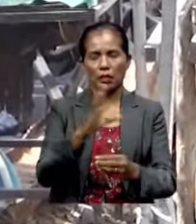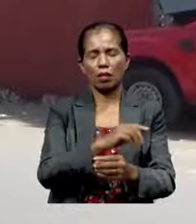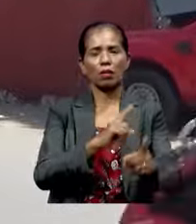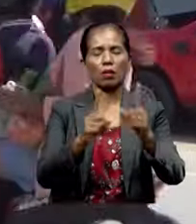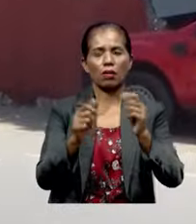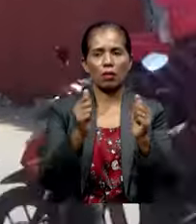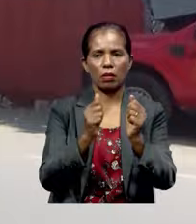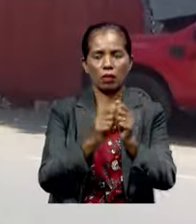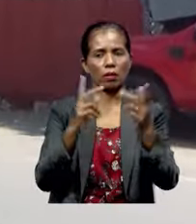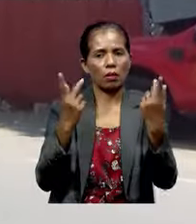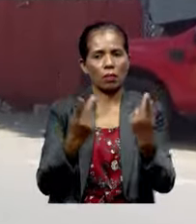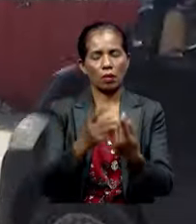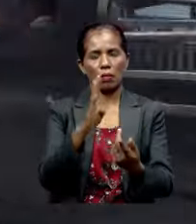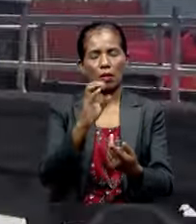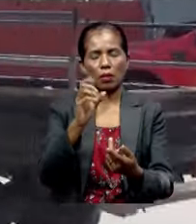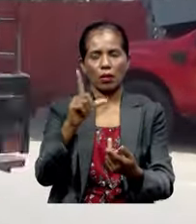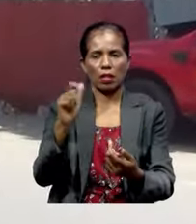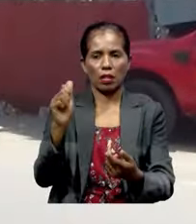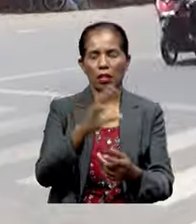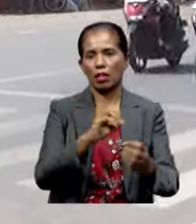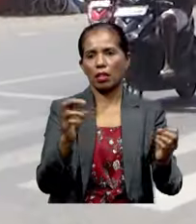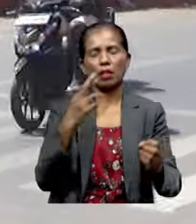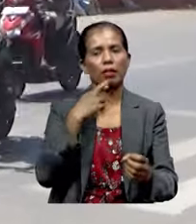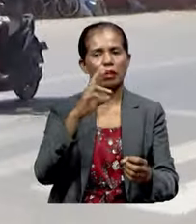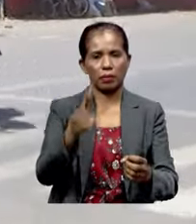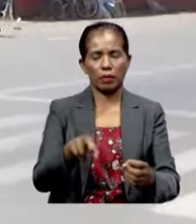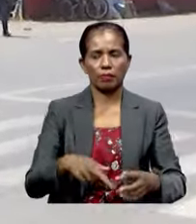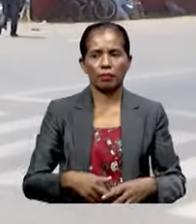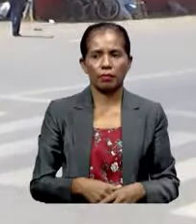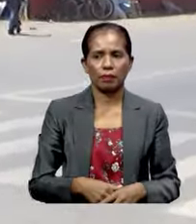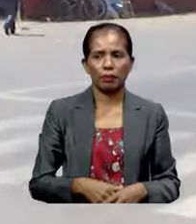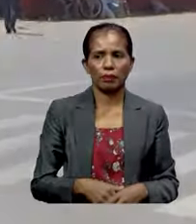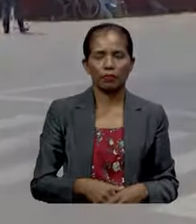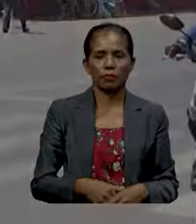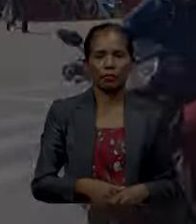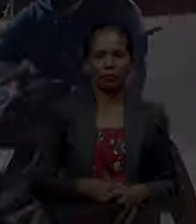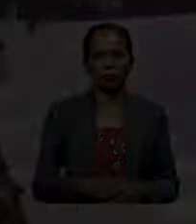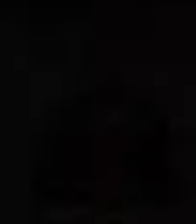confirmar o nome da companhia Bobolite, mas bem, lá responde. Marito da Costa, Emerenciana Martins, GMN.